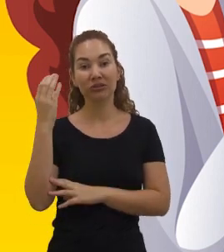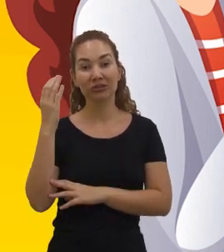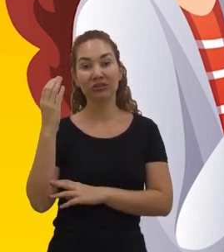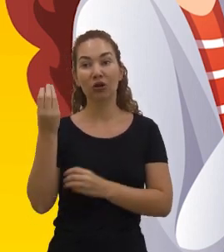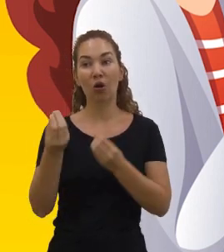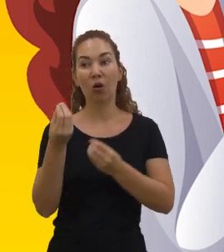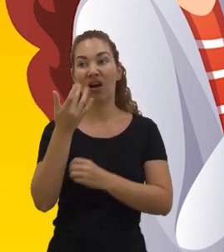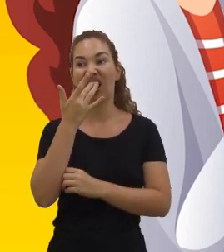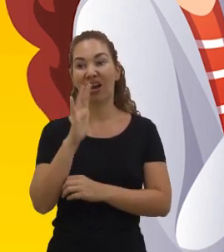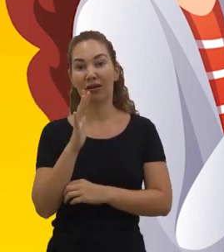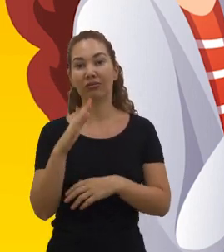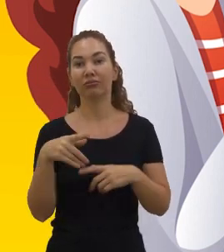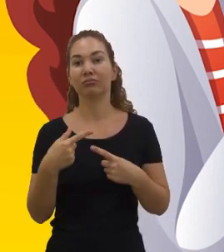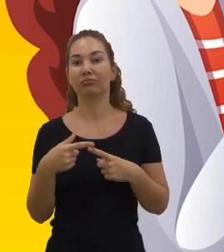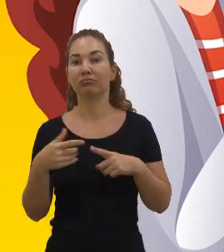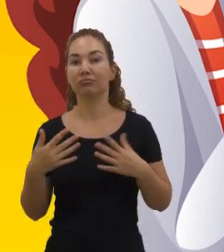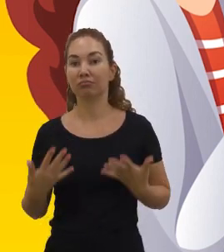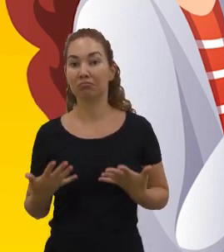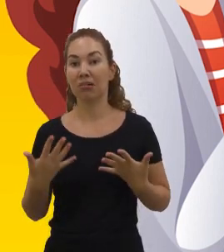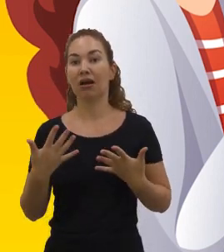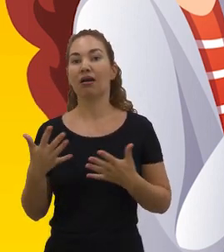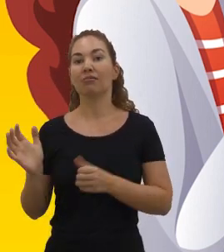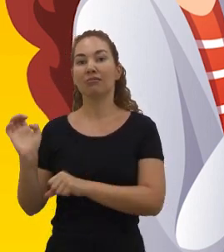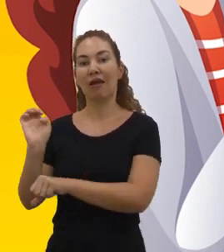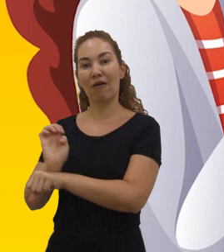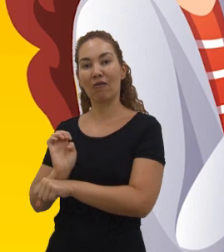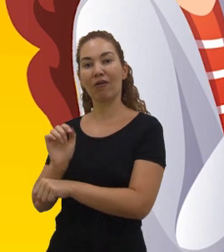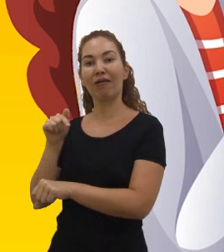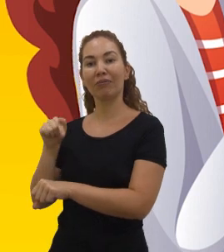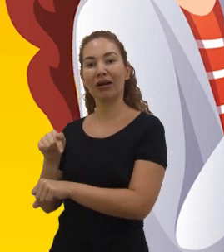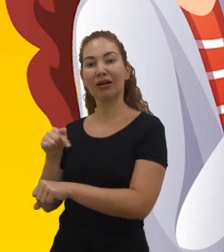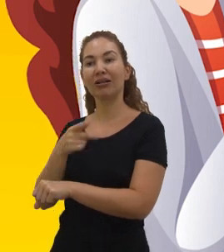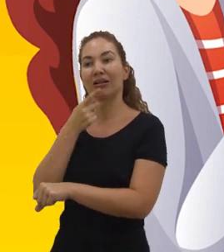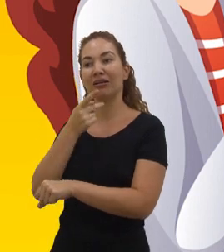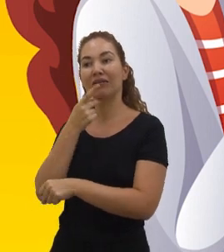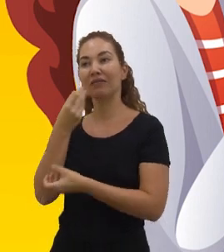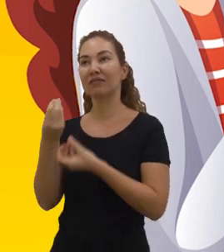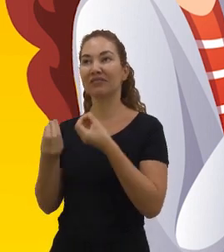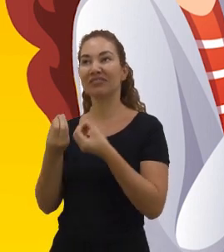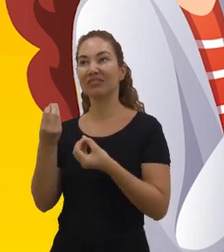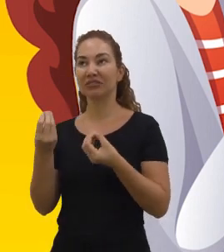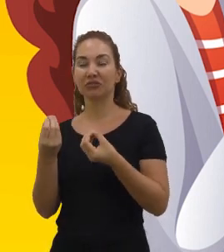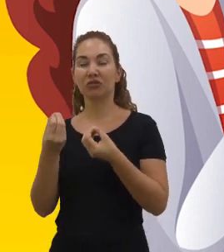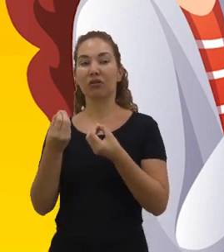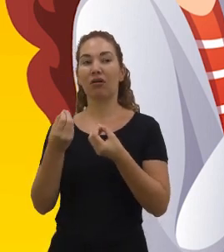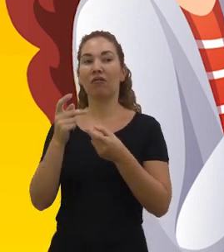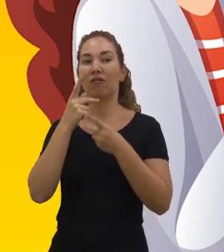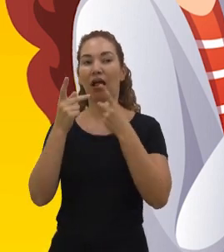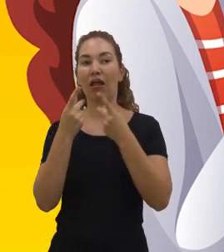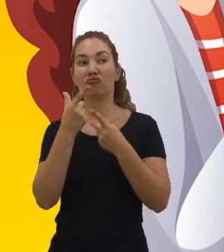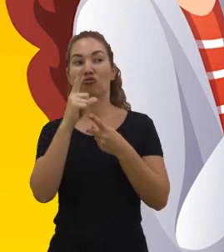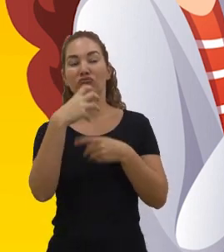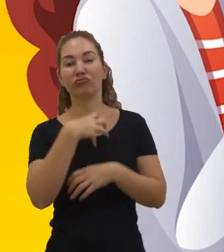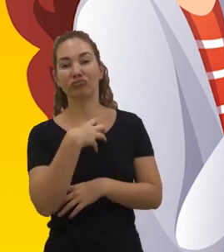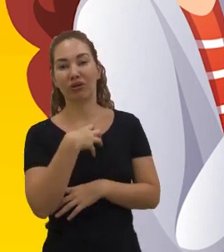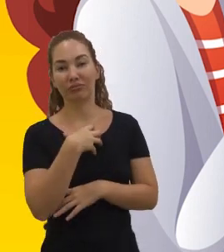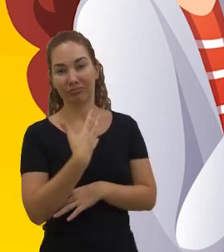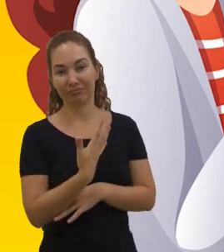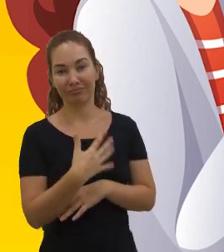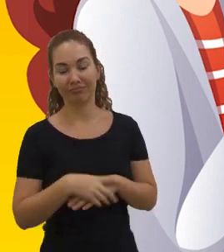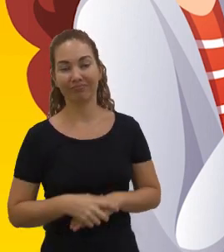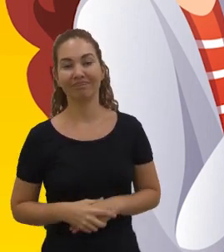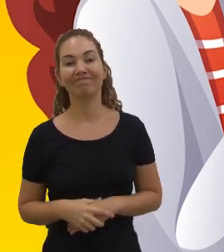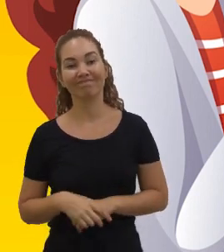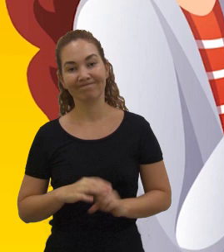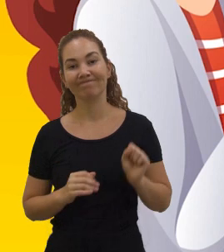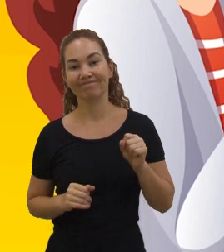Jesus ser branco, mas daí vieram os europeus e romantizaram a imagem de Jesus, né? Isso.